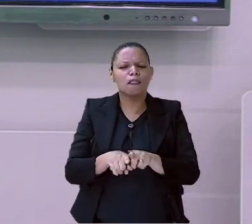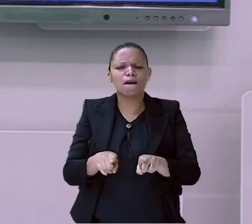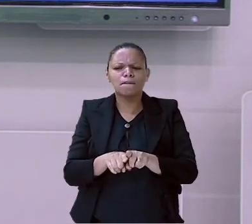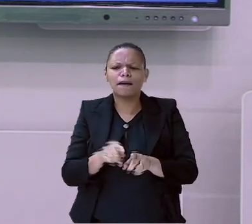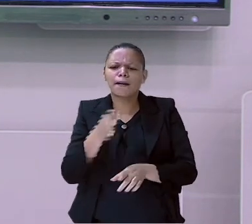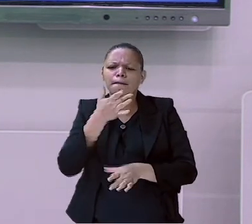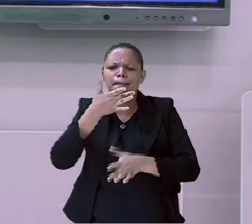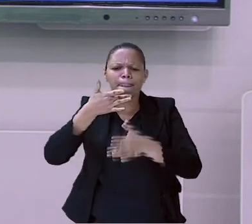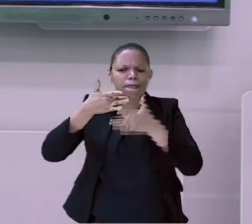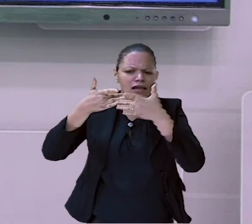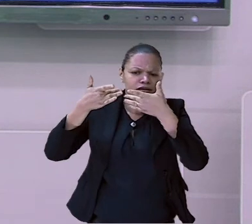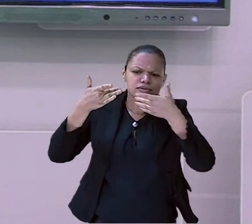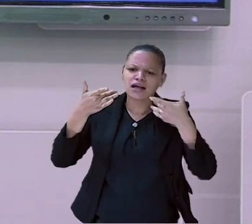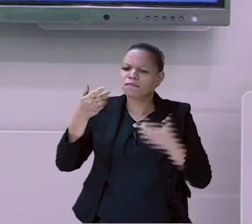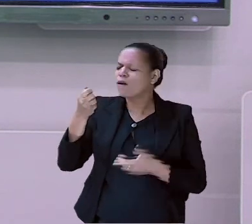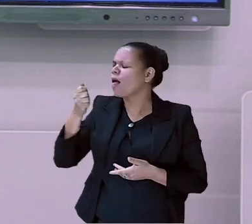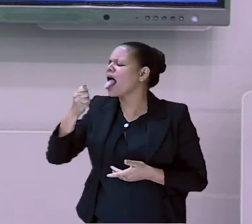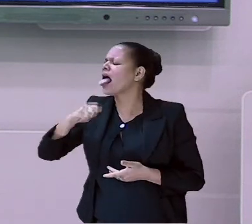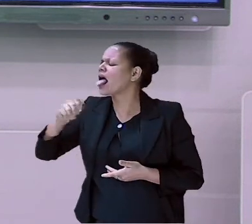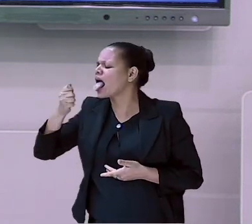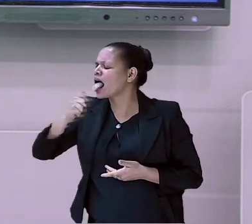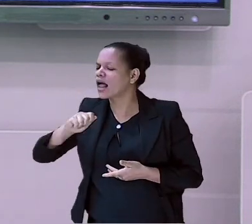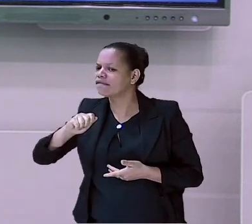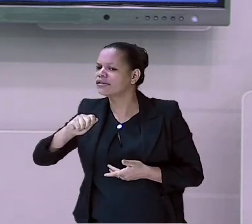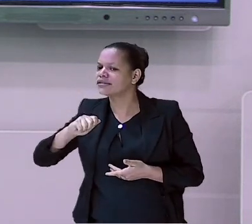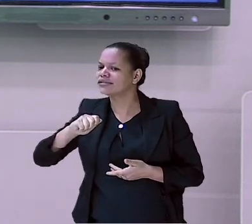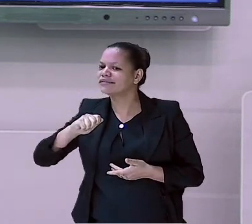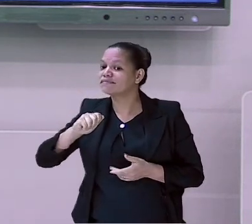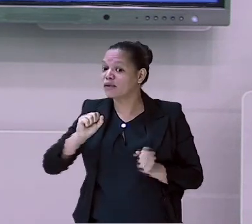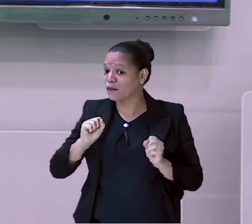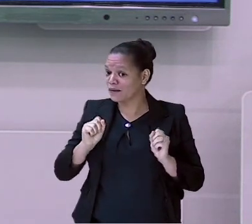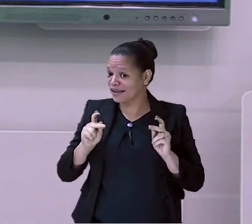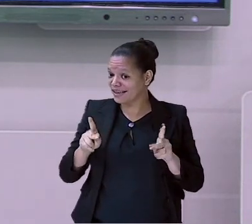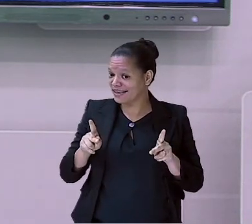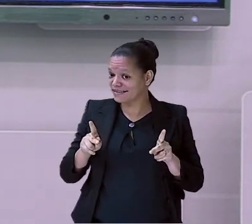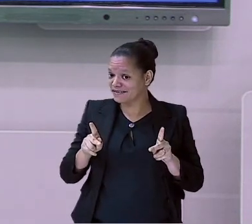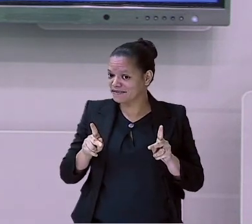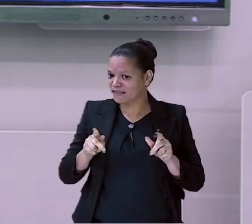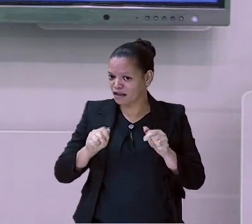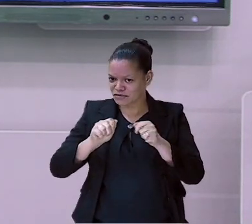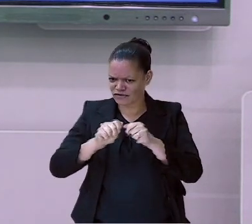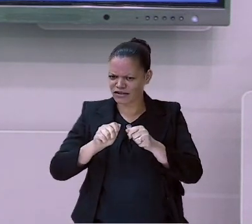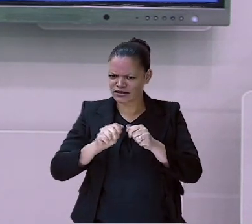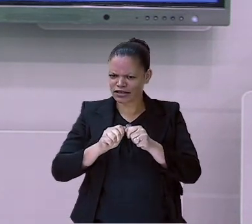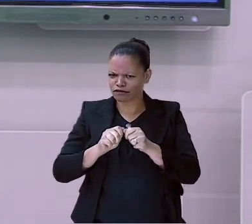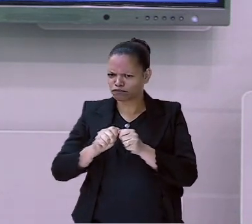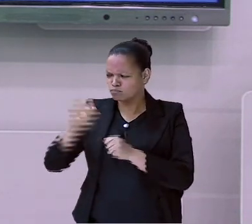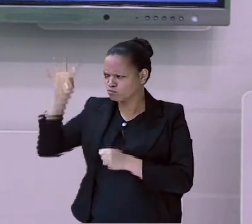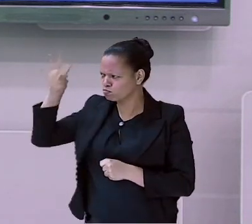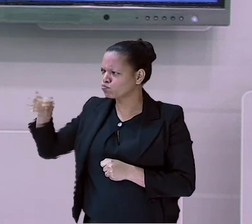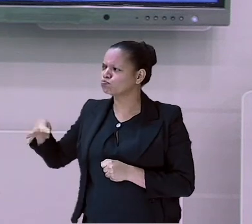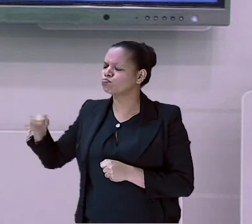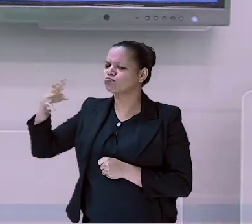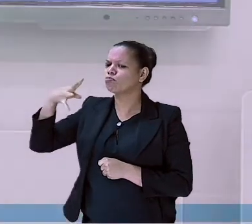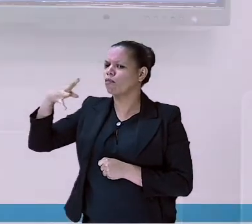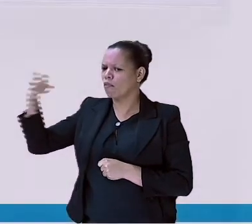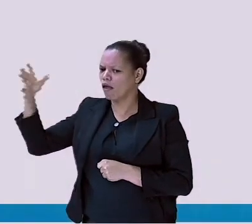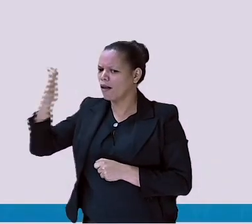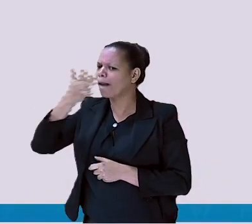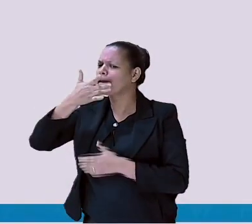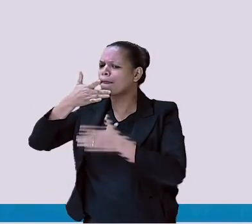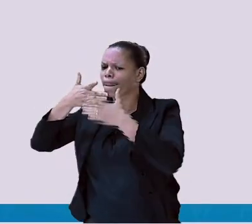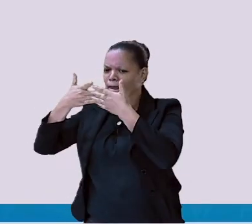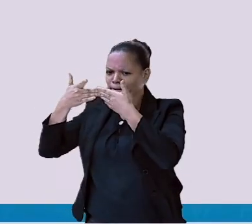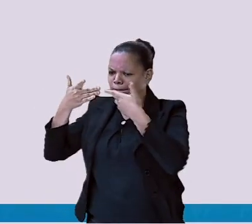Colocamos lá o título. Então, aqui você já sabe que essa tabela sobre sabor de